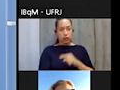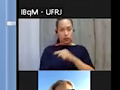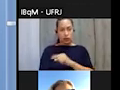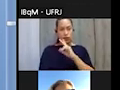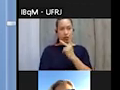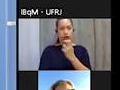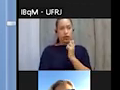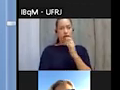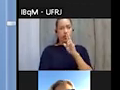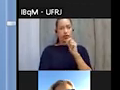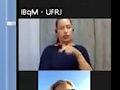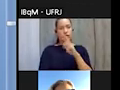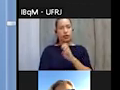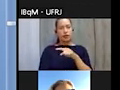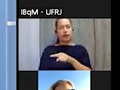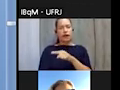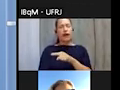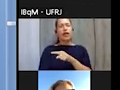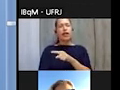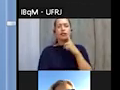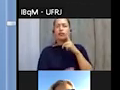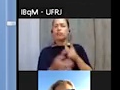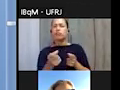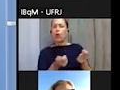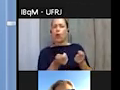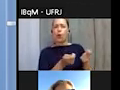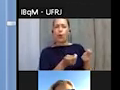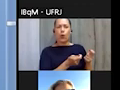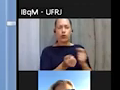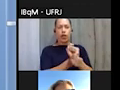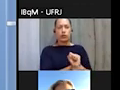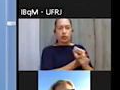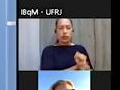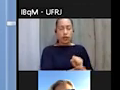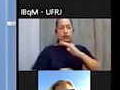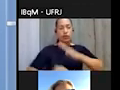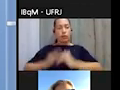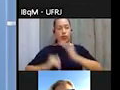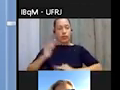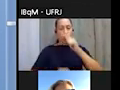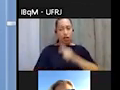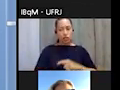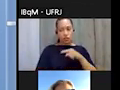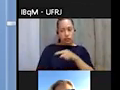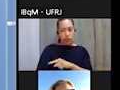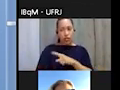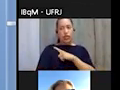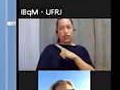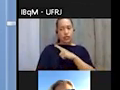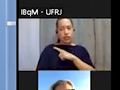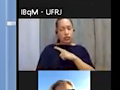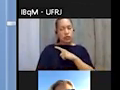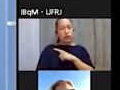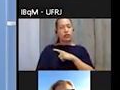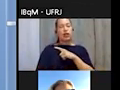no controle dos escravizados e a prática que Estulano possuía em relação a conseguir descobrir